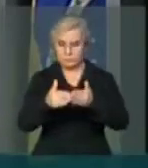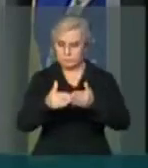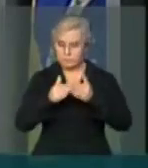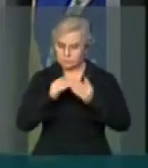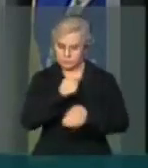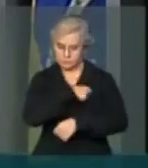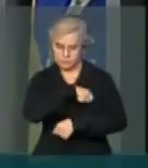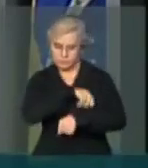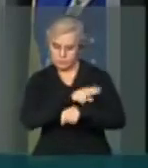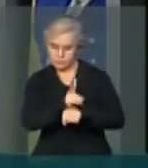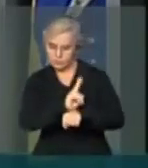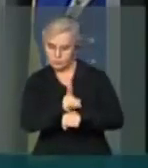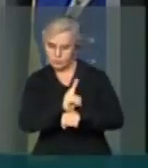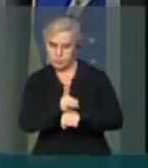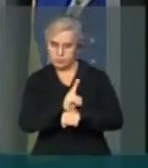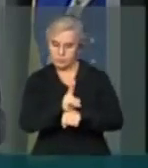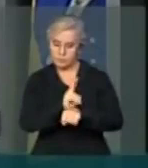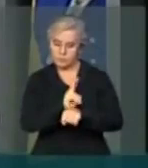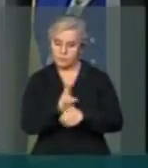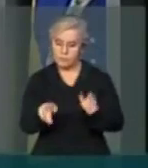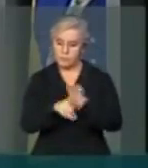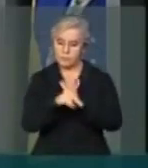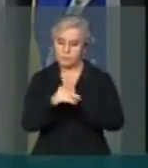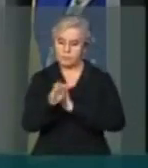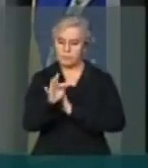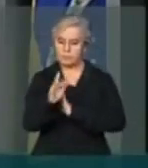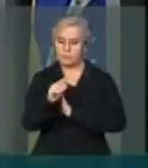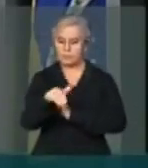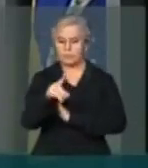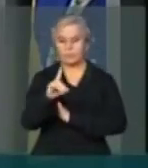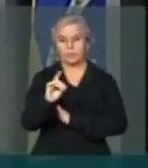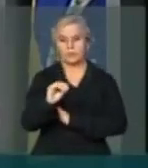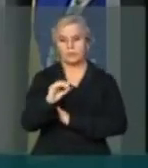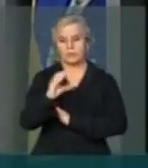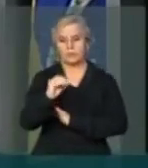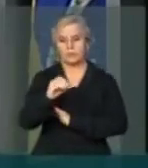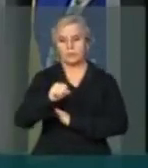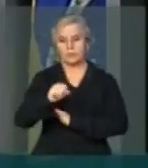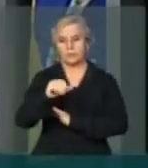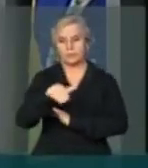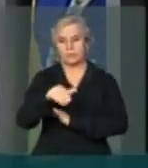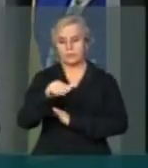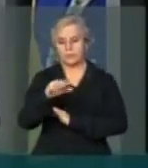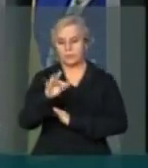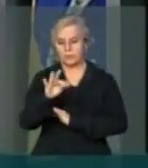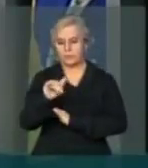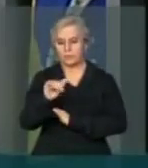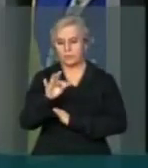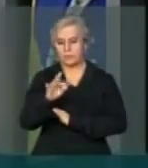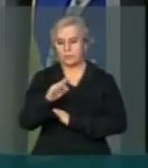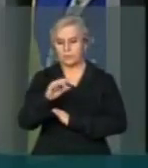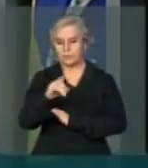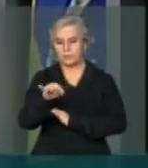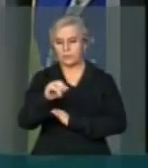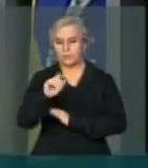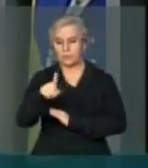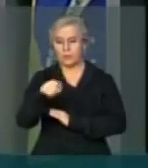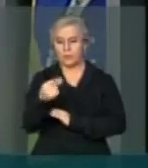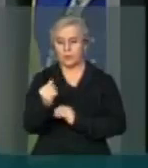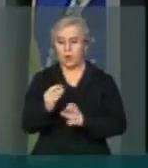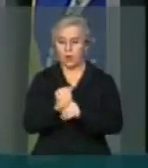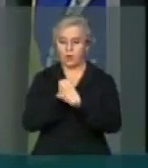uma auditoria nesse fundo constitucional, porque o fundo constitucional de Brasília é um fundo